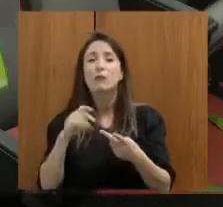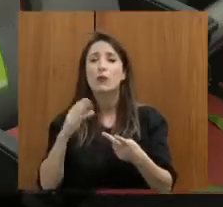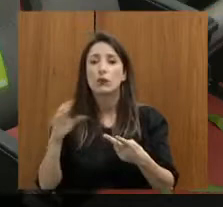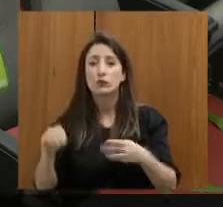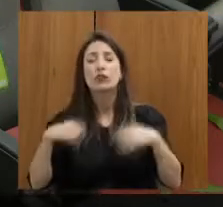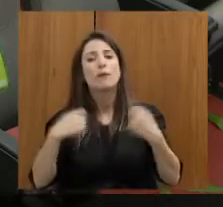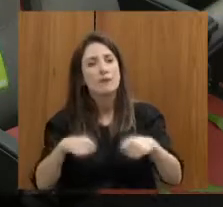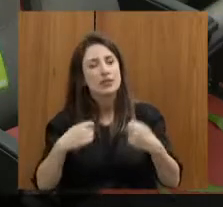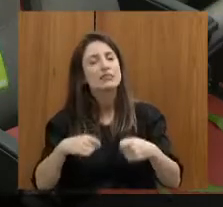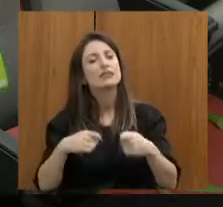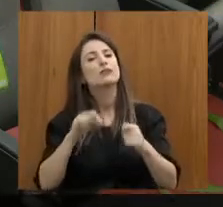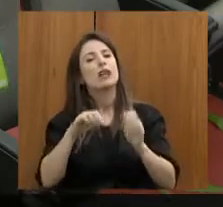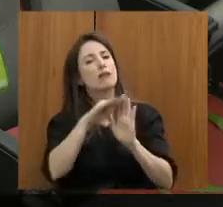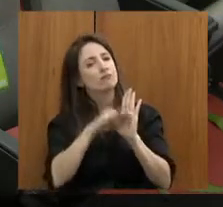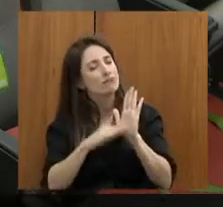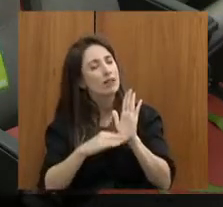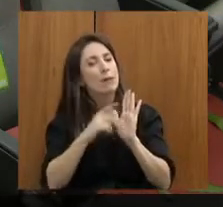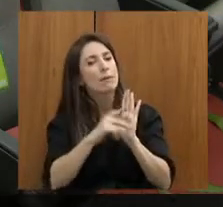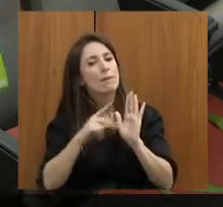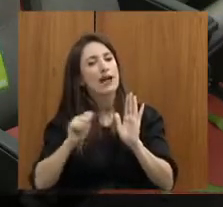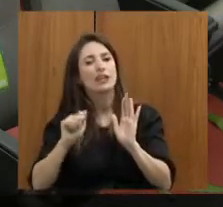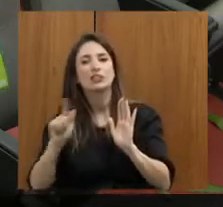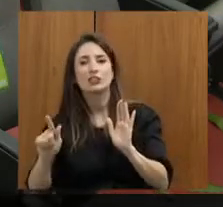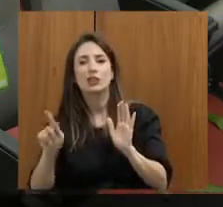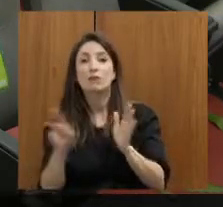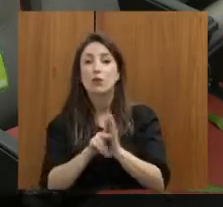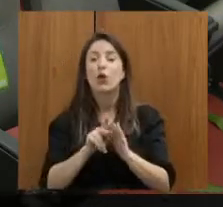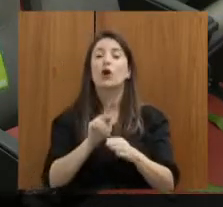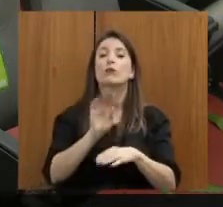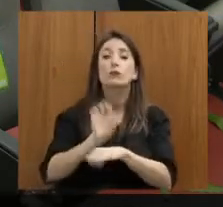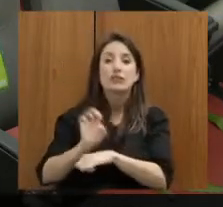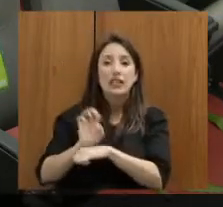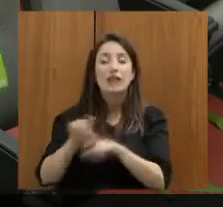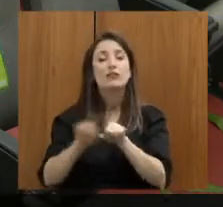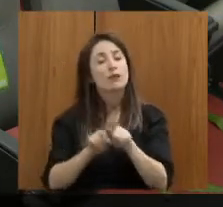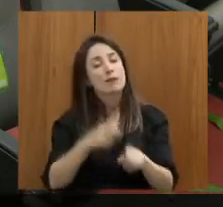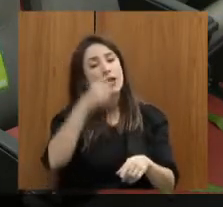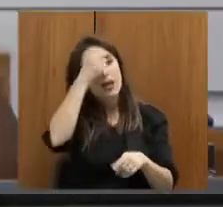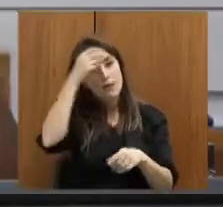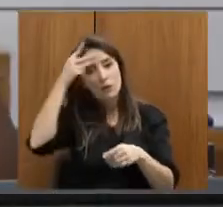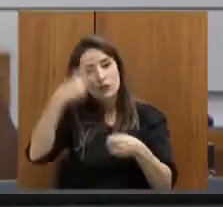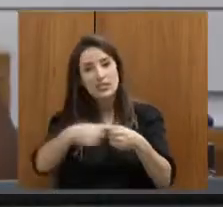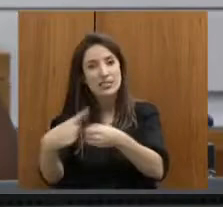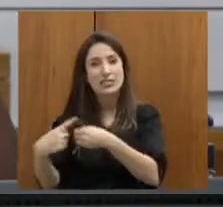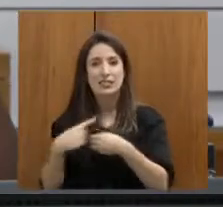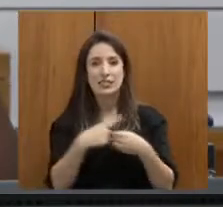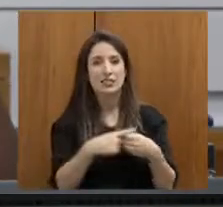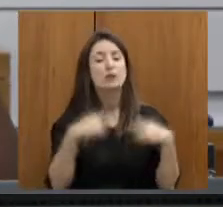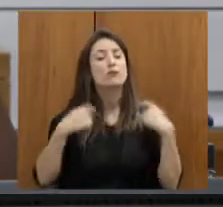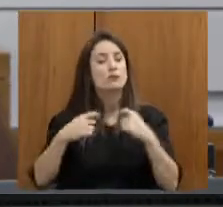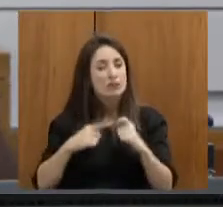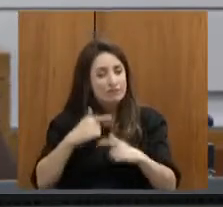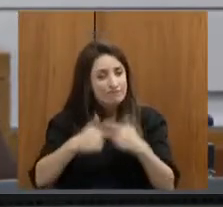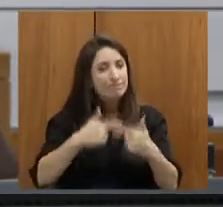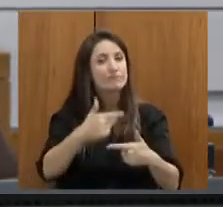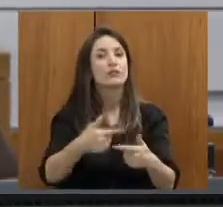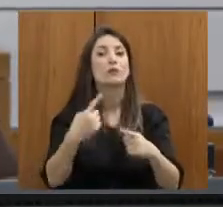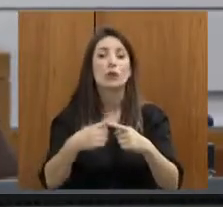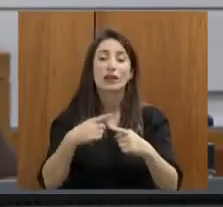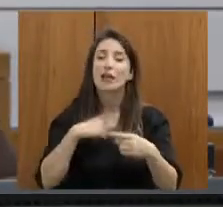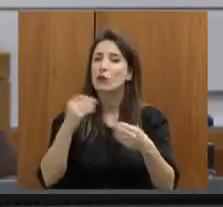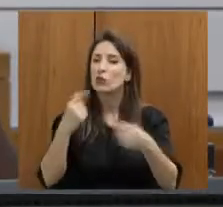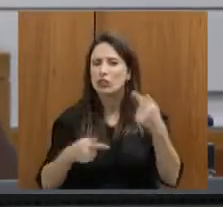que vir para foi Piaget tanto do Estado como os municípios e fazendo tratamento que a disputa é